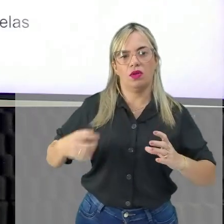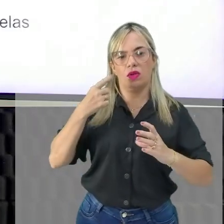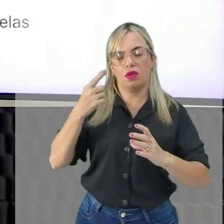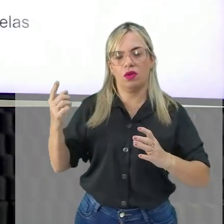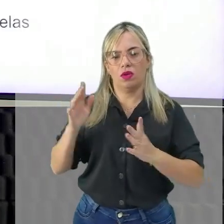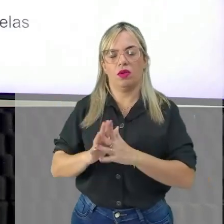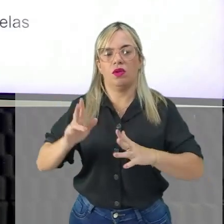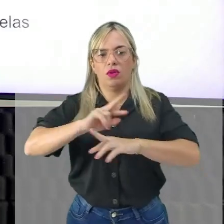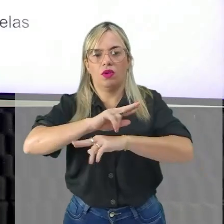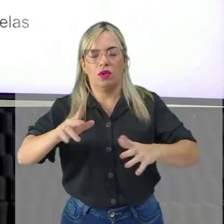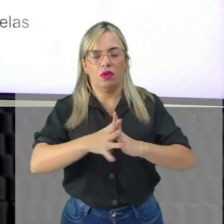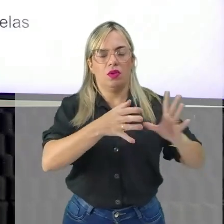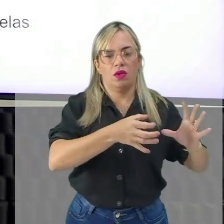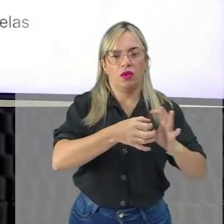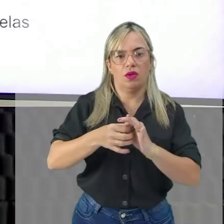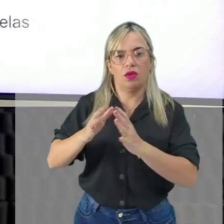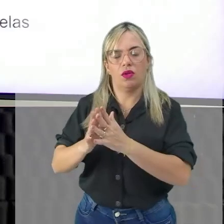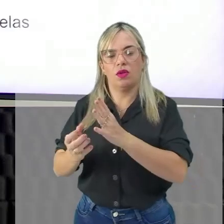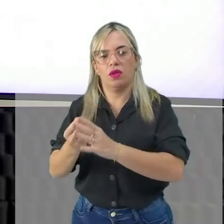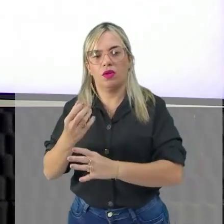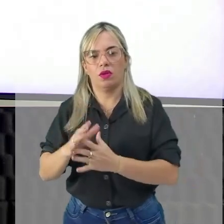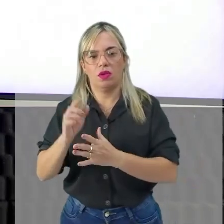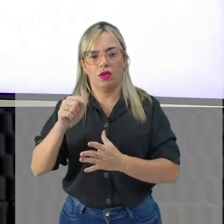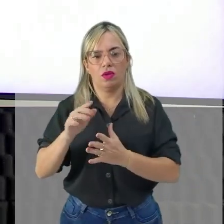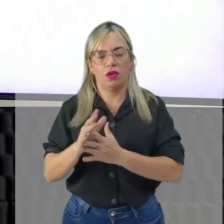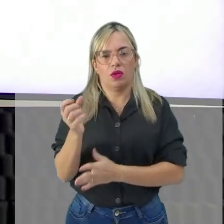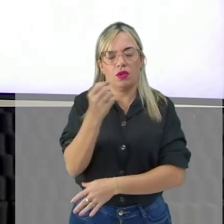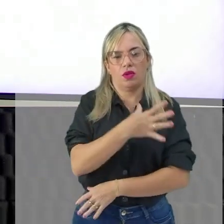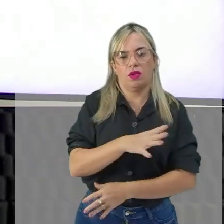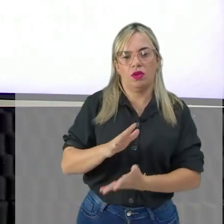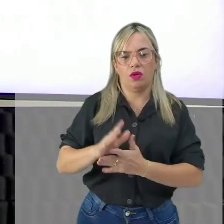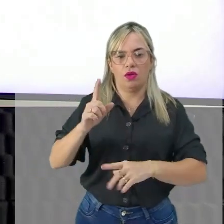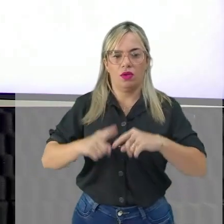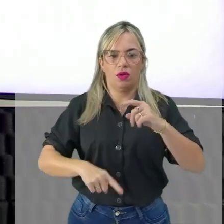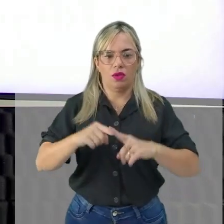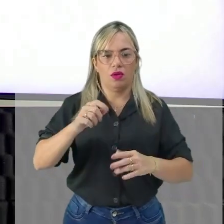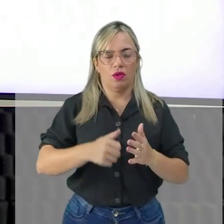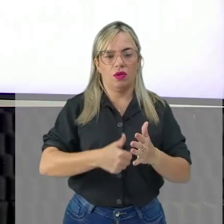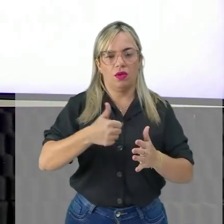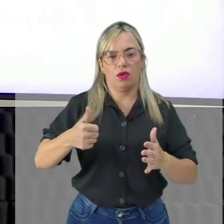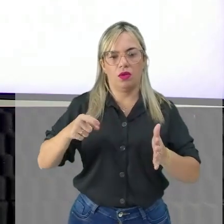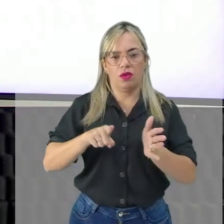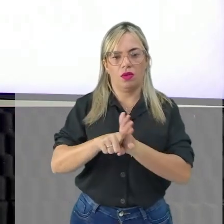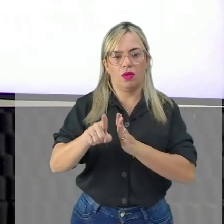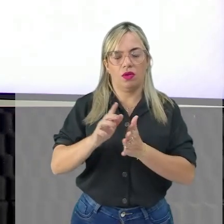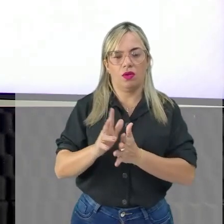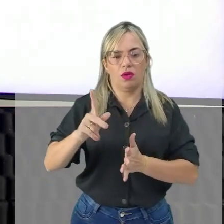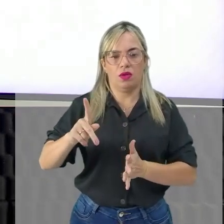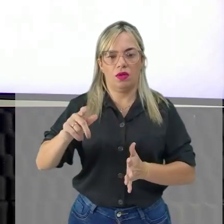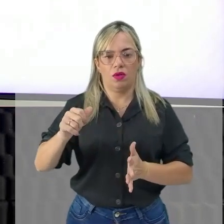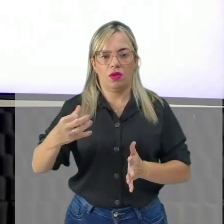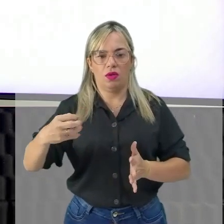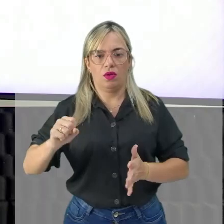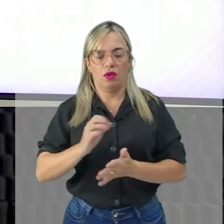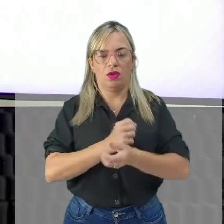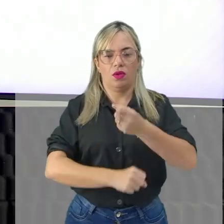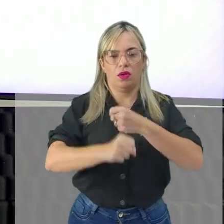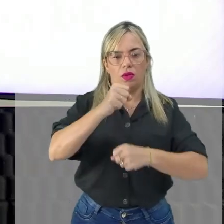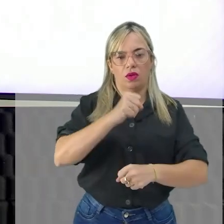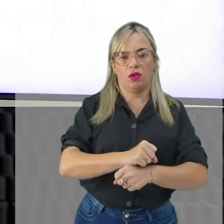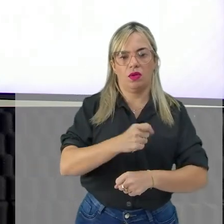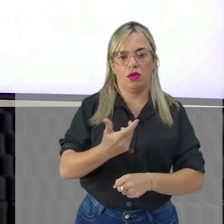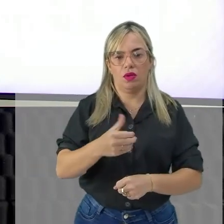bactérias para obter outros produtos. Tá? Questão 11, PAS 2017. O